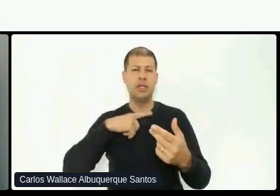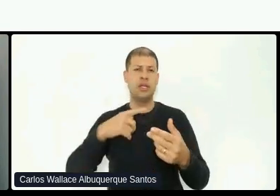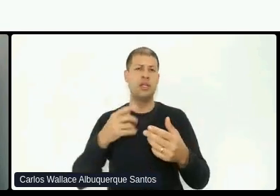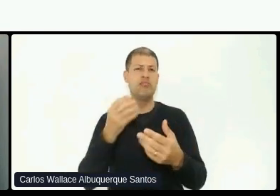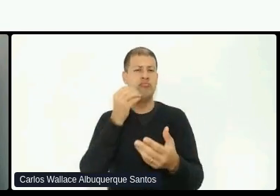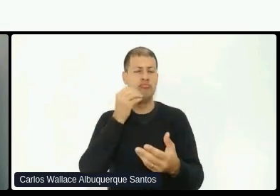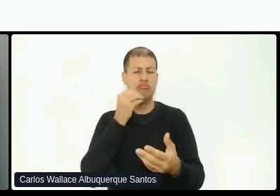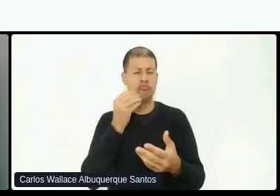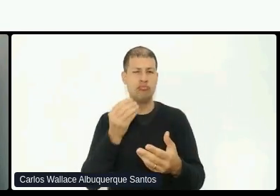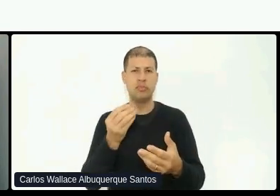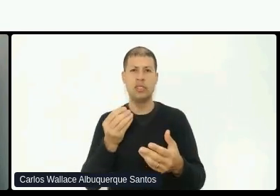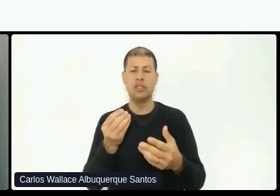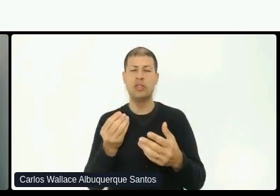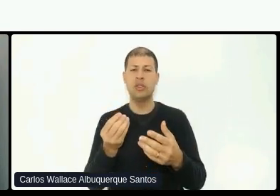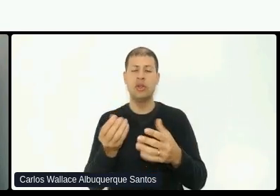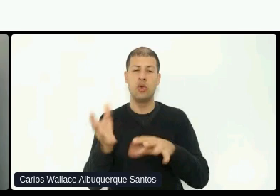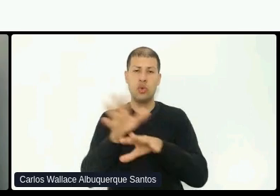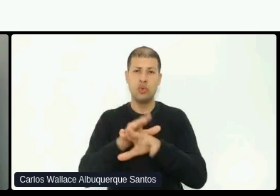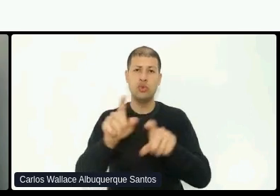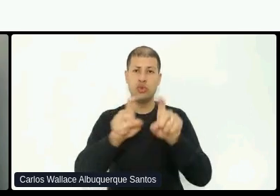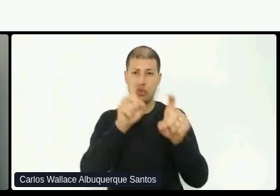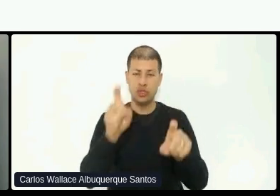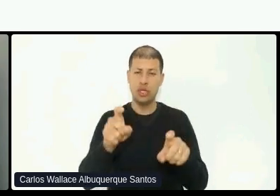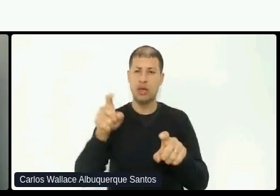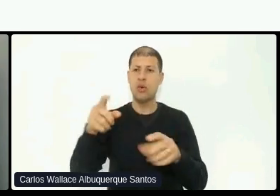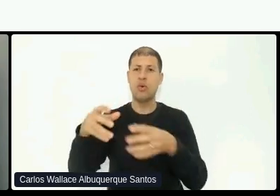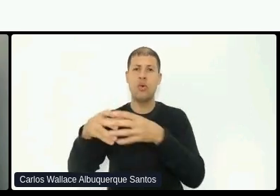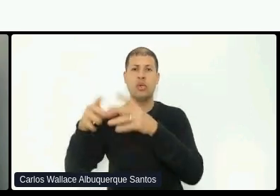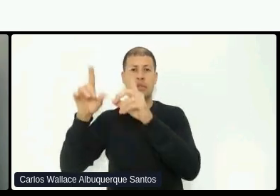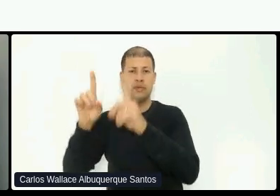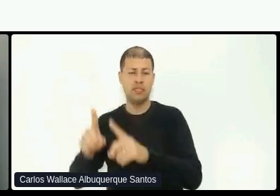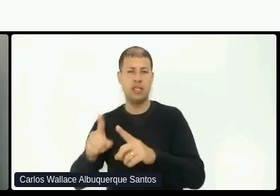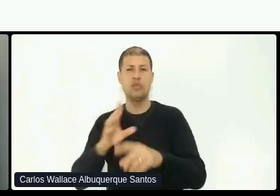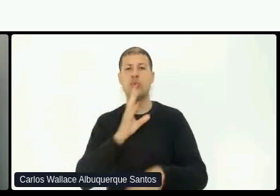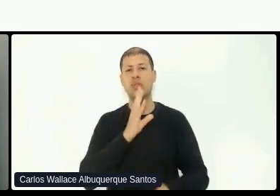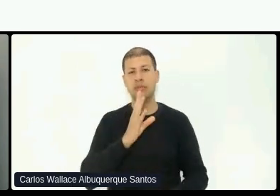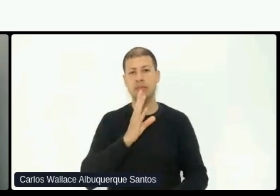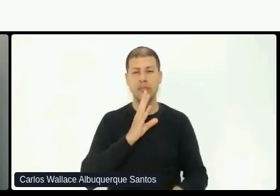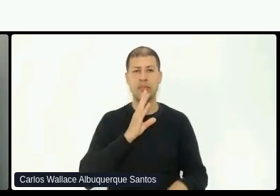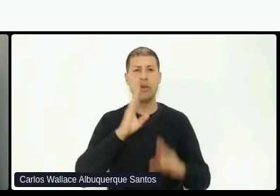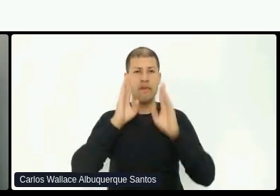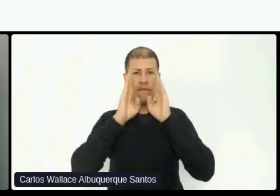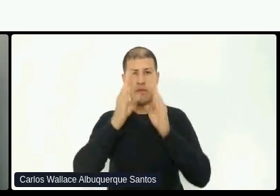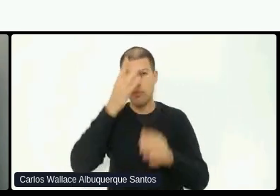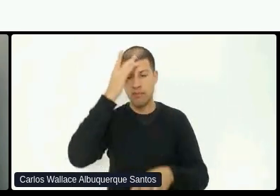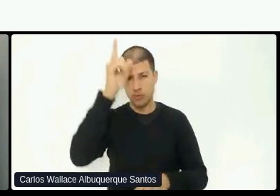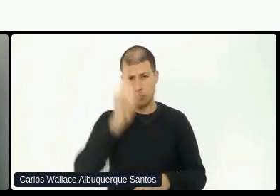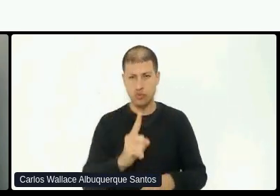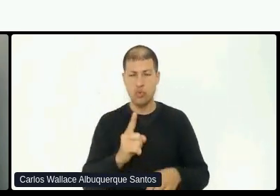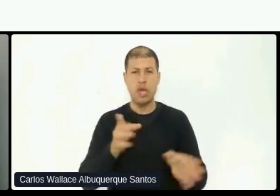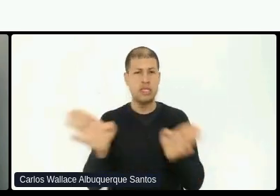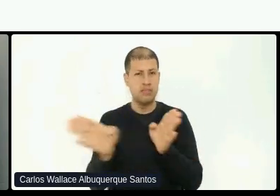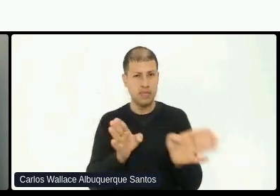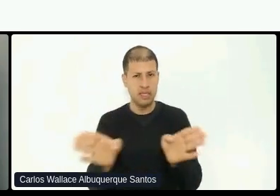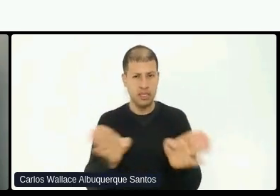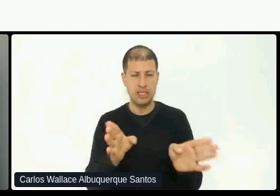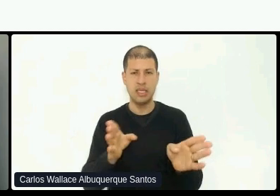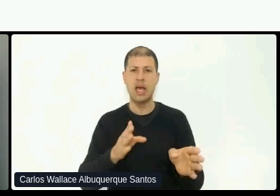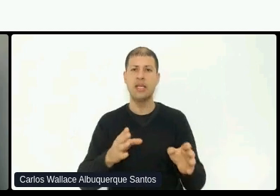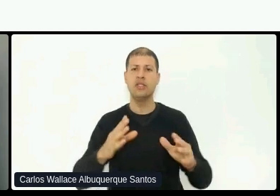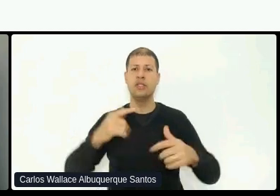digital, inclusão PCD, conhecimento, foco nas pessoas, acessibilidade, home